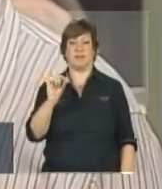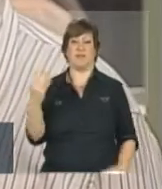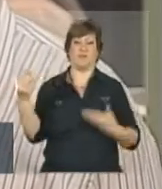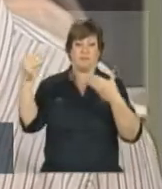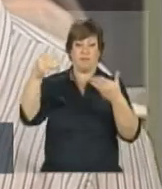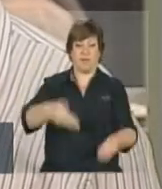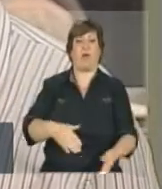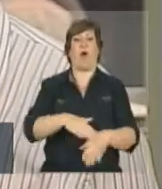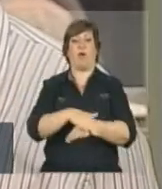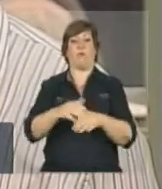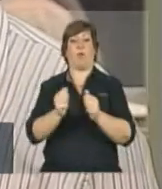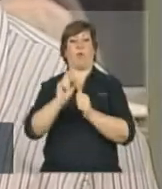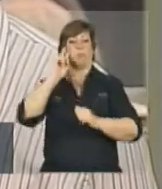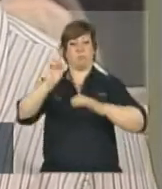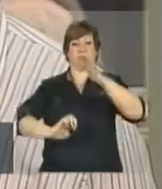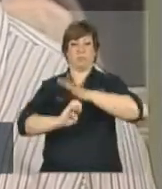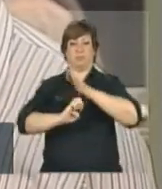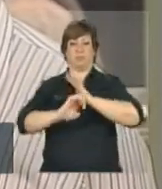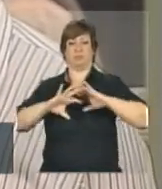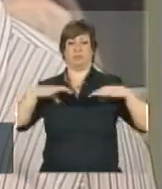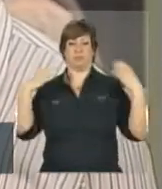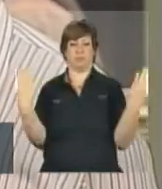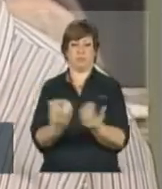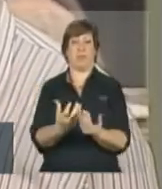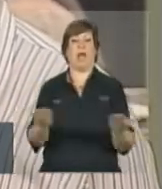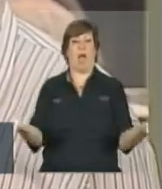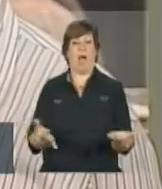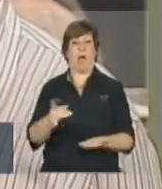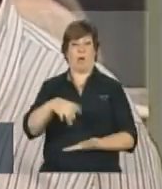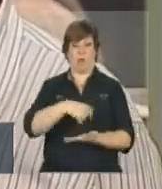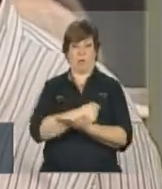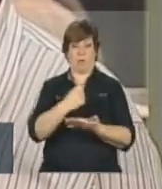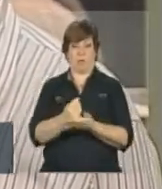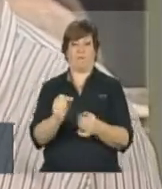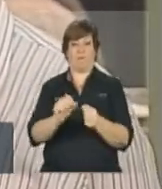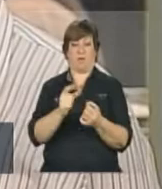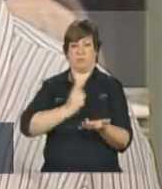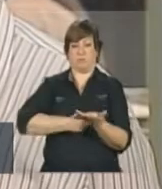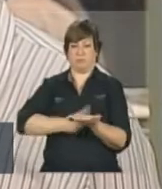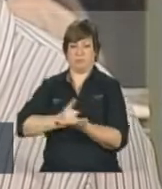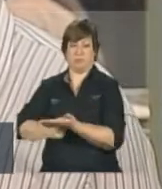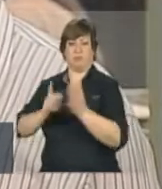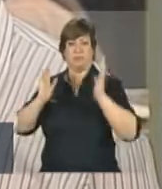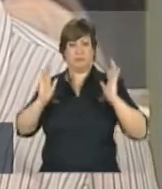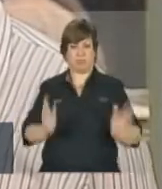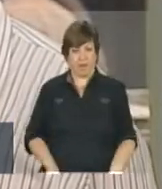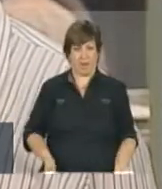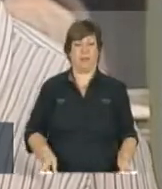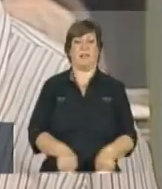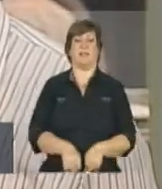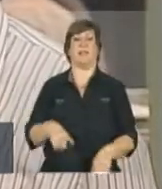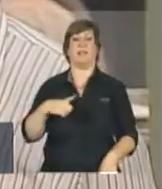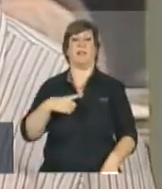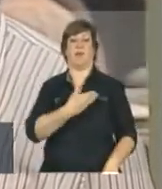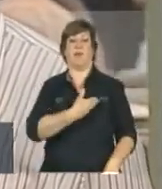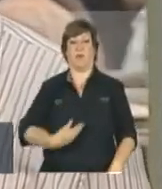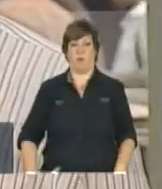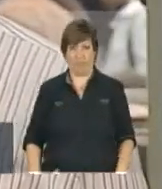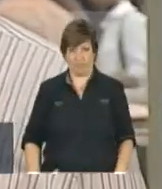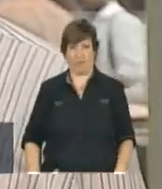veio conversar com os empresários, que agora que os contratos estão repactuados, né, houve por parte do